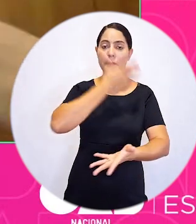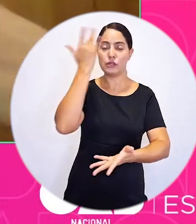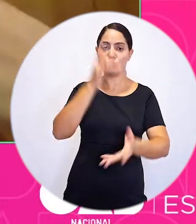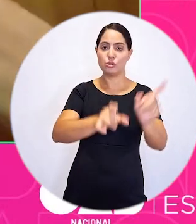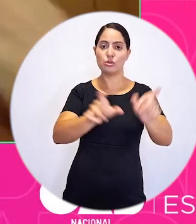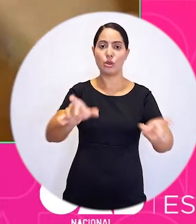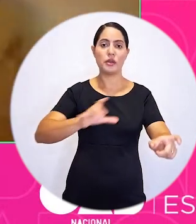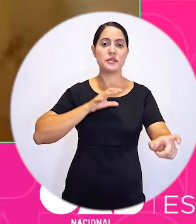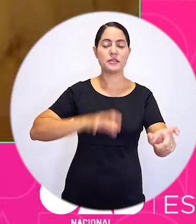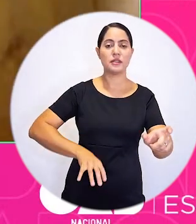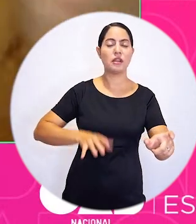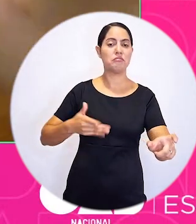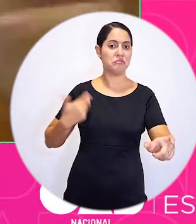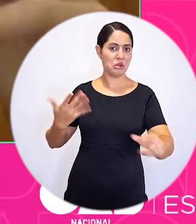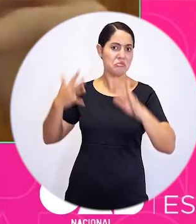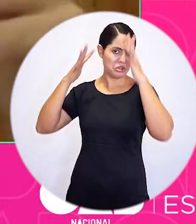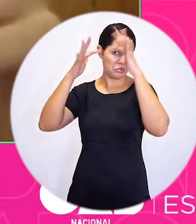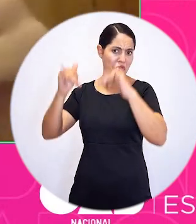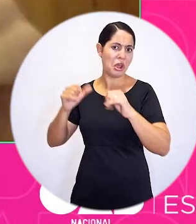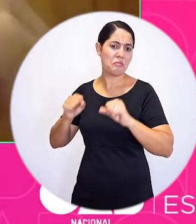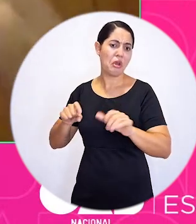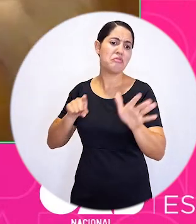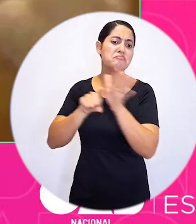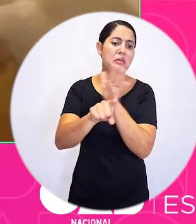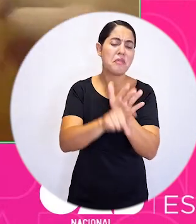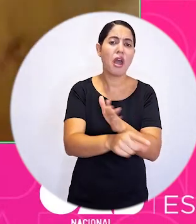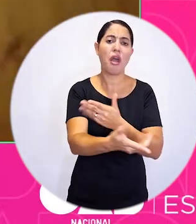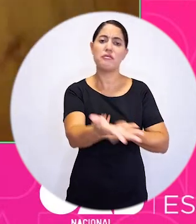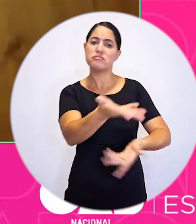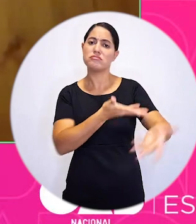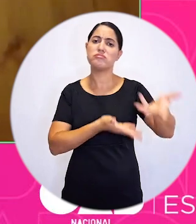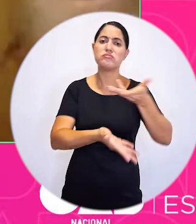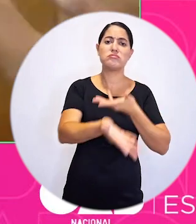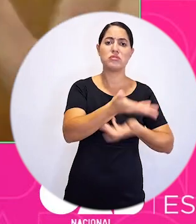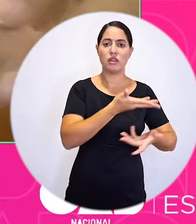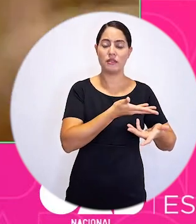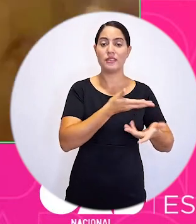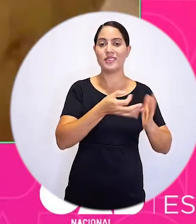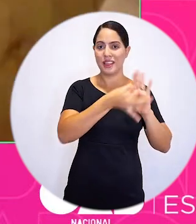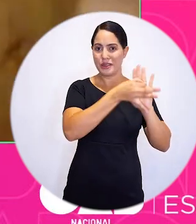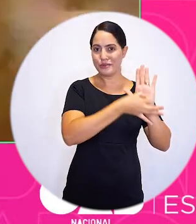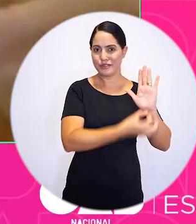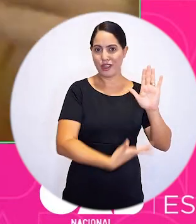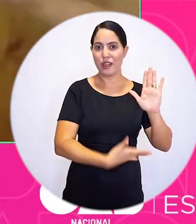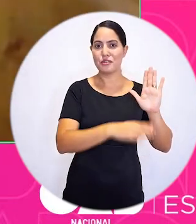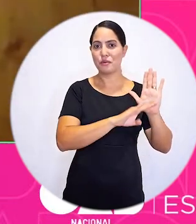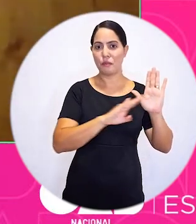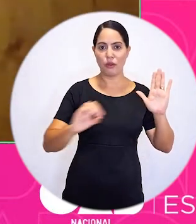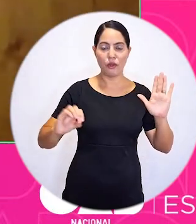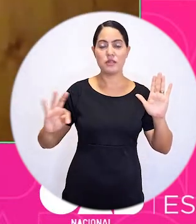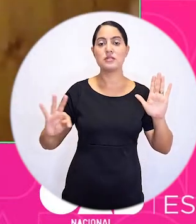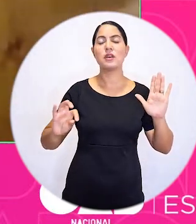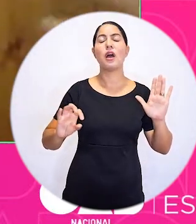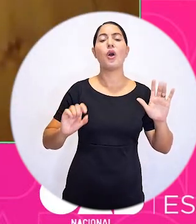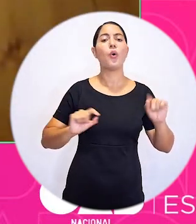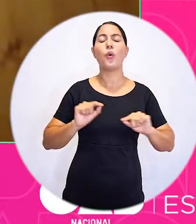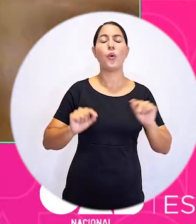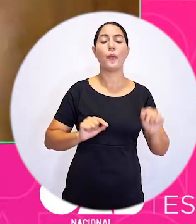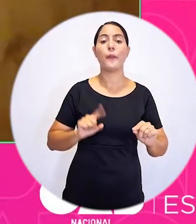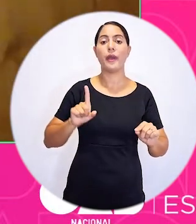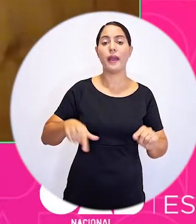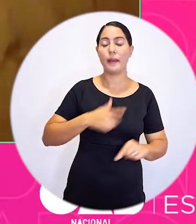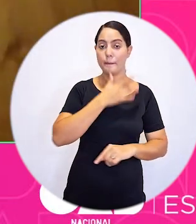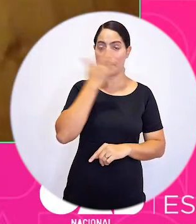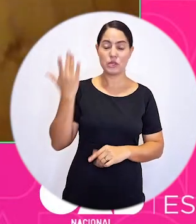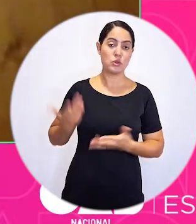os cidadãos, em que os tribunais podem interagir com esses chatbots, com os tanto